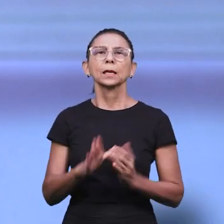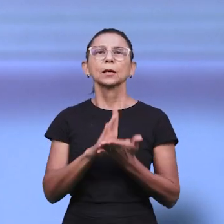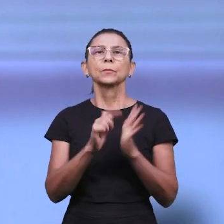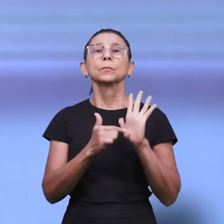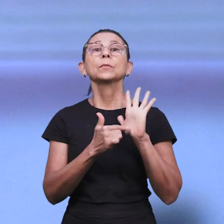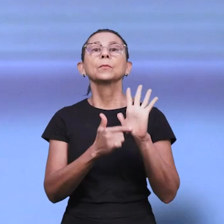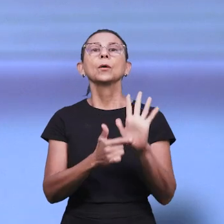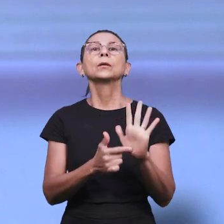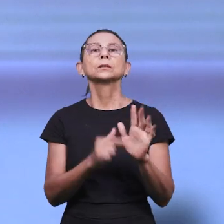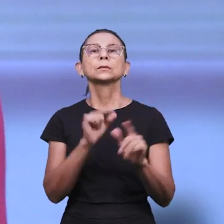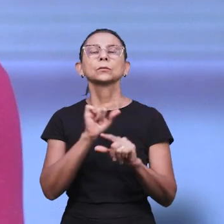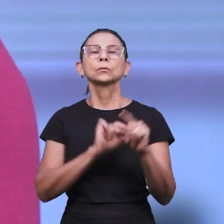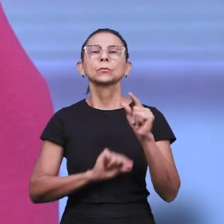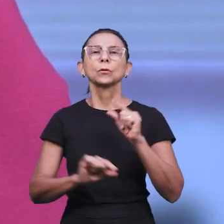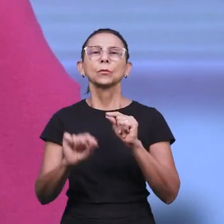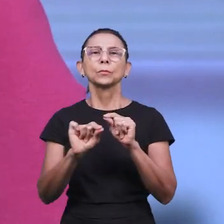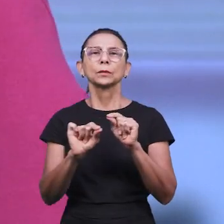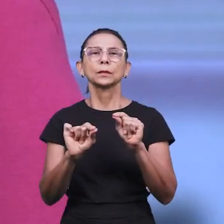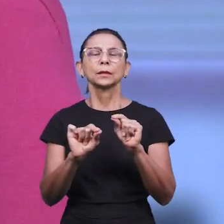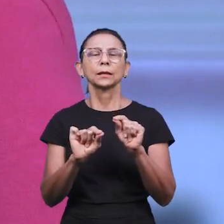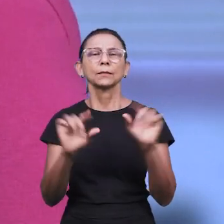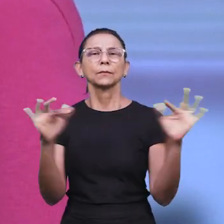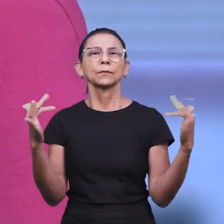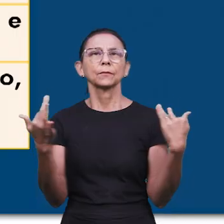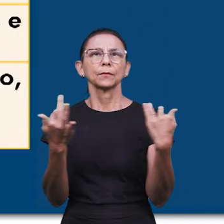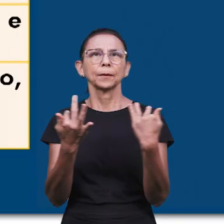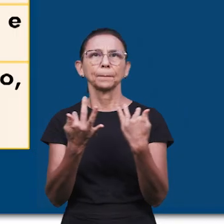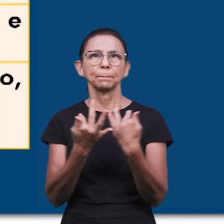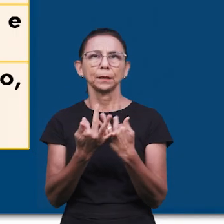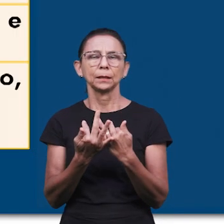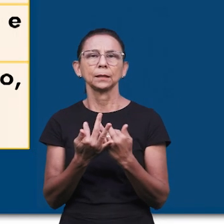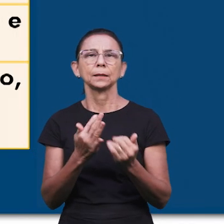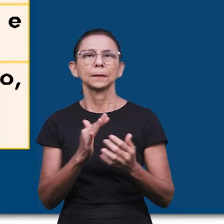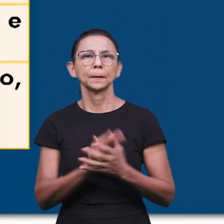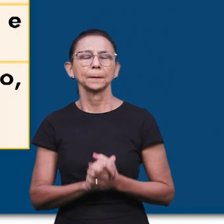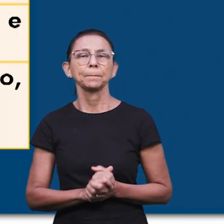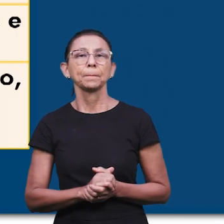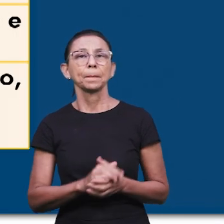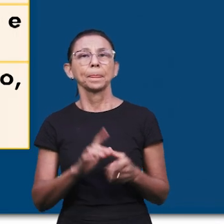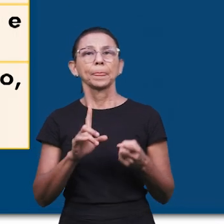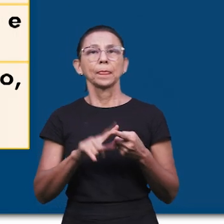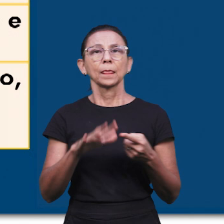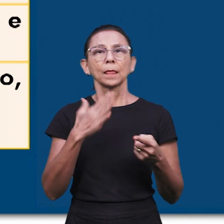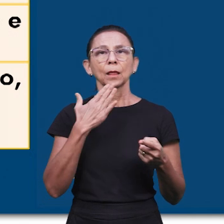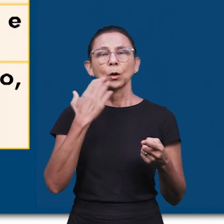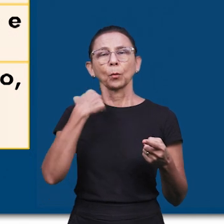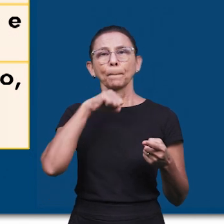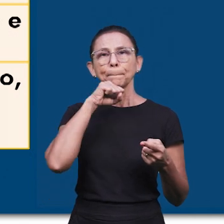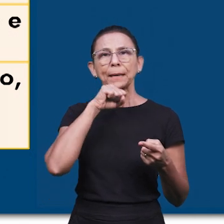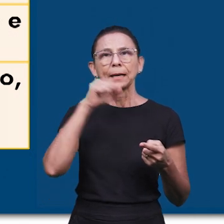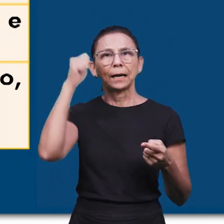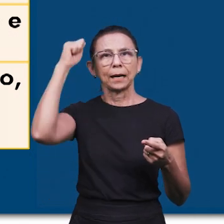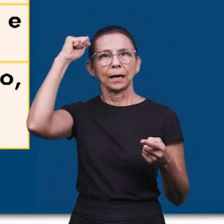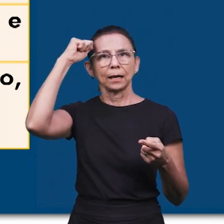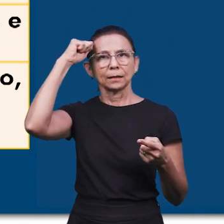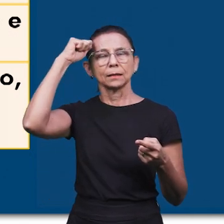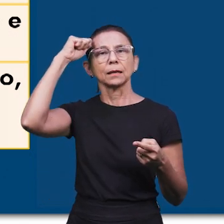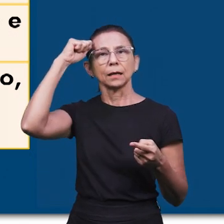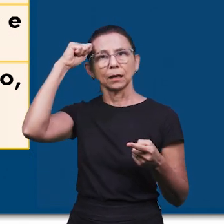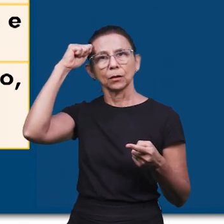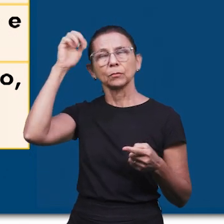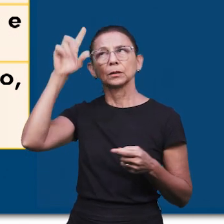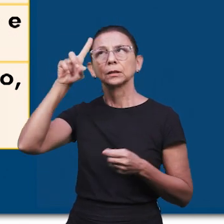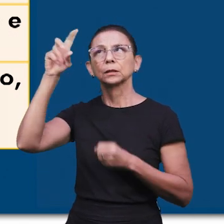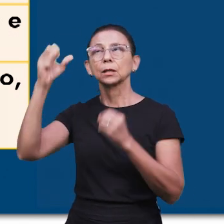sobre a composição da família? Como vemos, a Bíblia registra a figura do pai, Adão, e